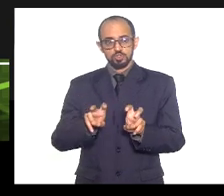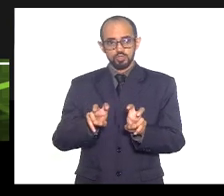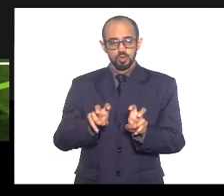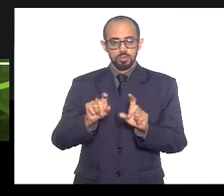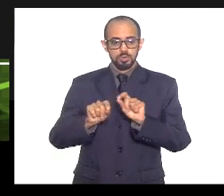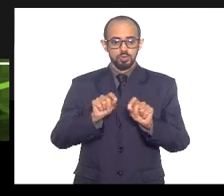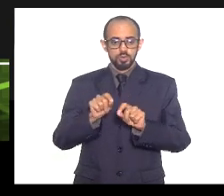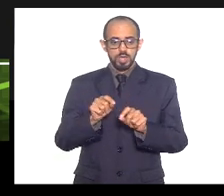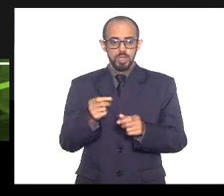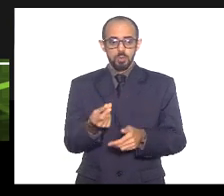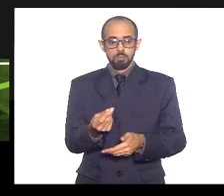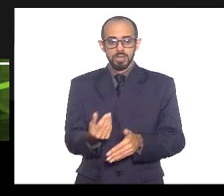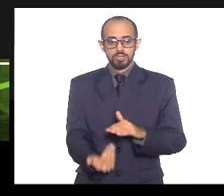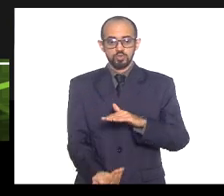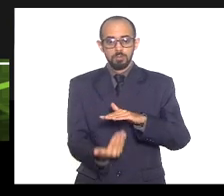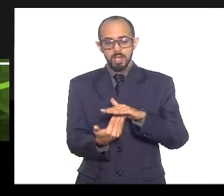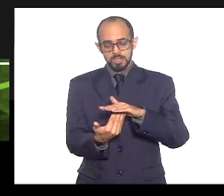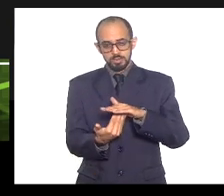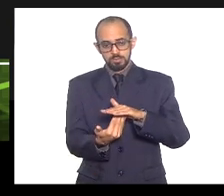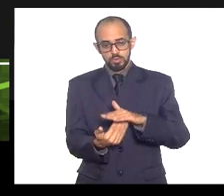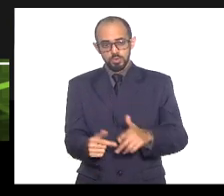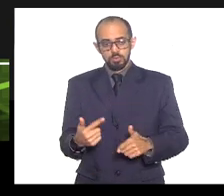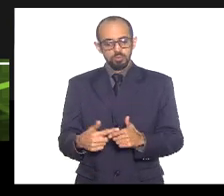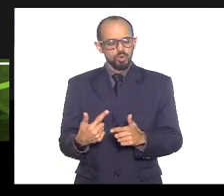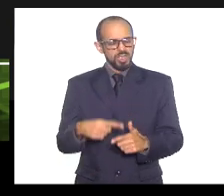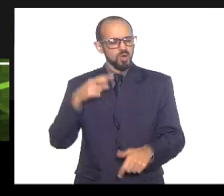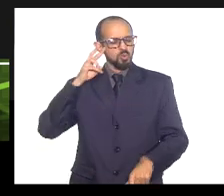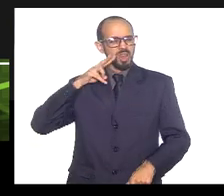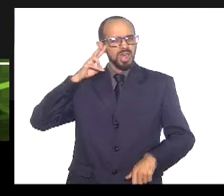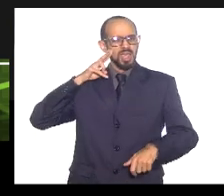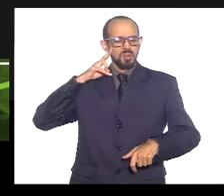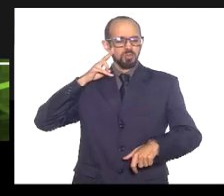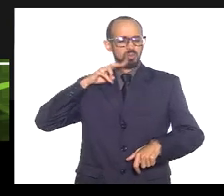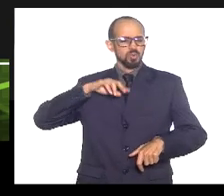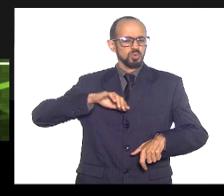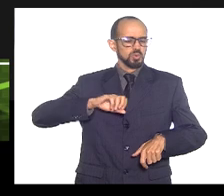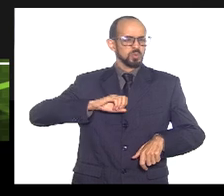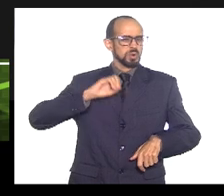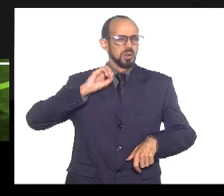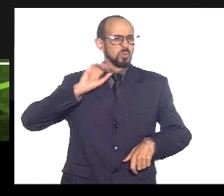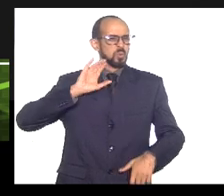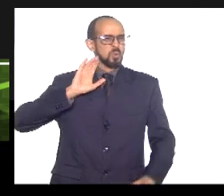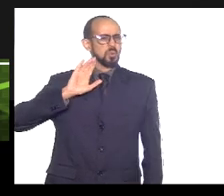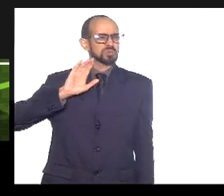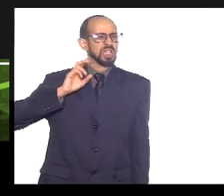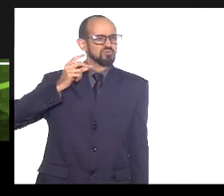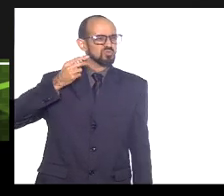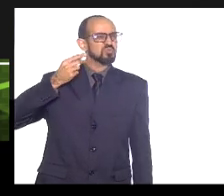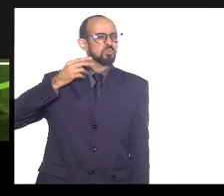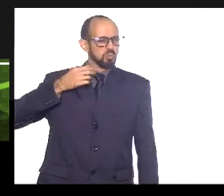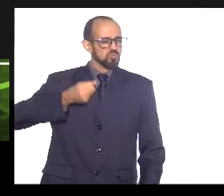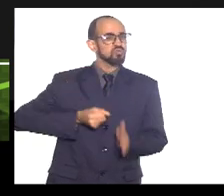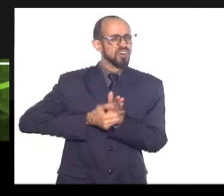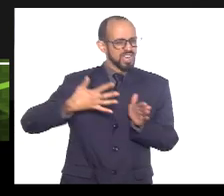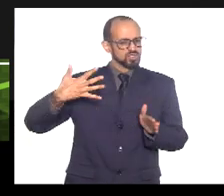preço máximo. Porque eu me lembro que não foi nenhuma nem duas vezes